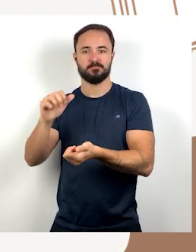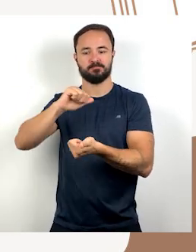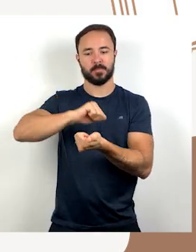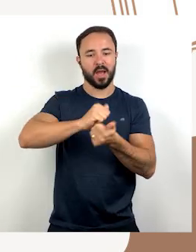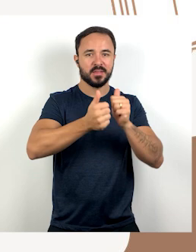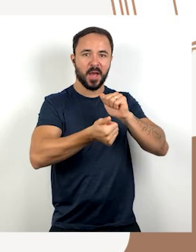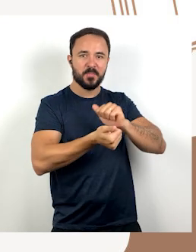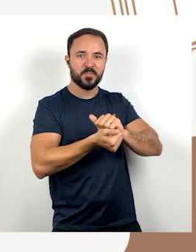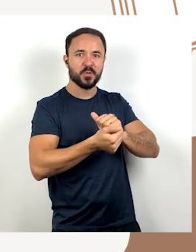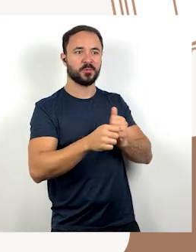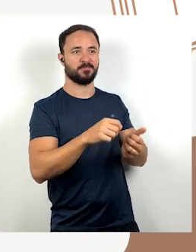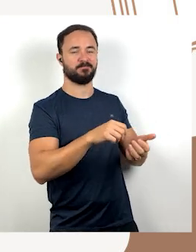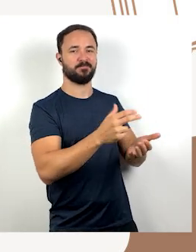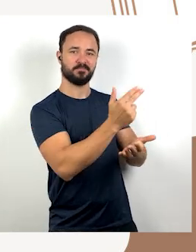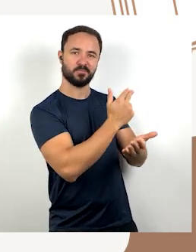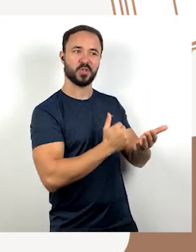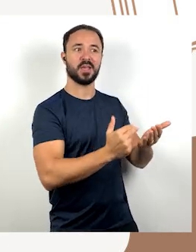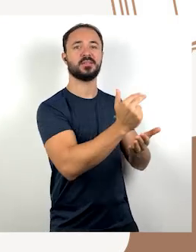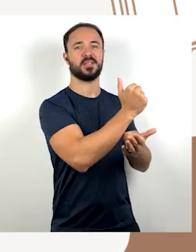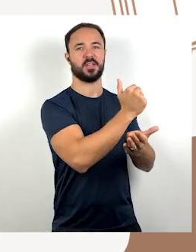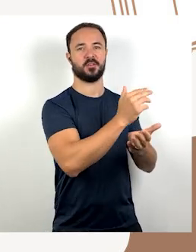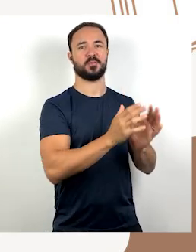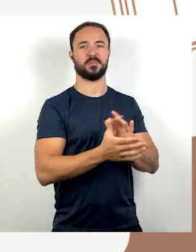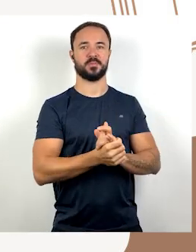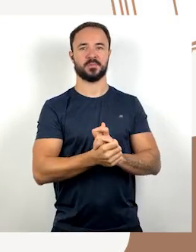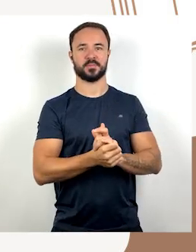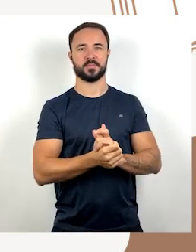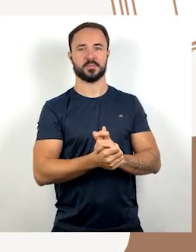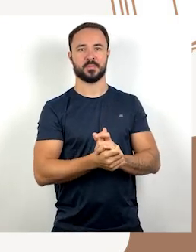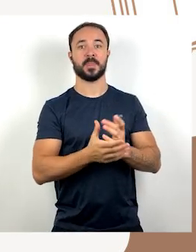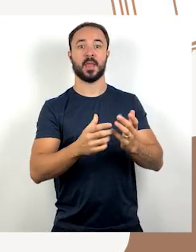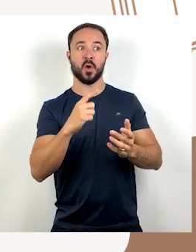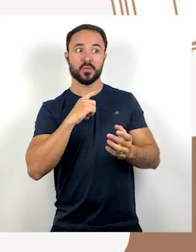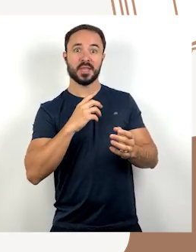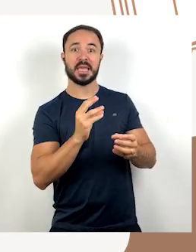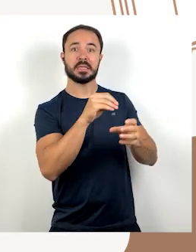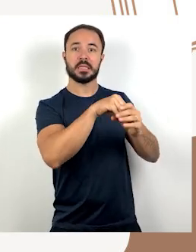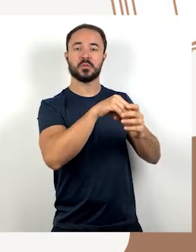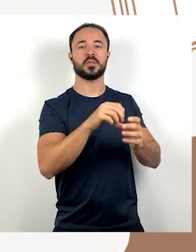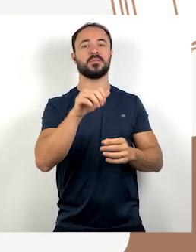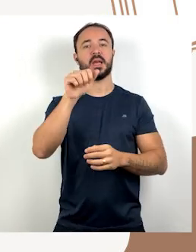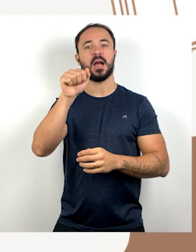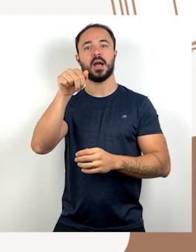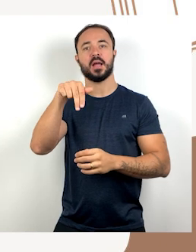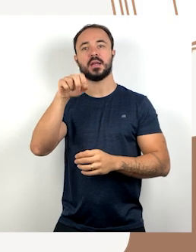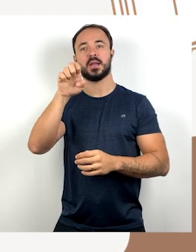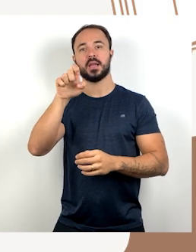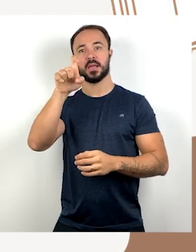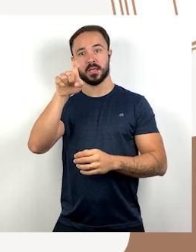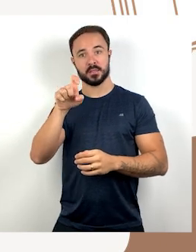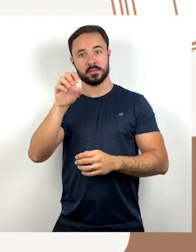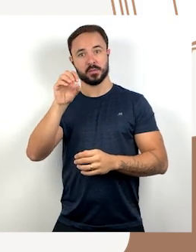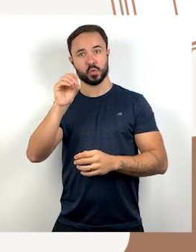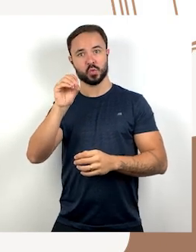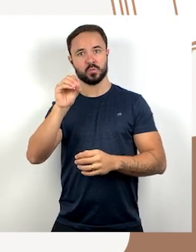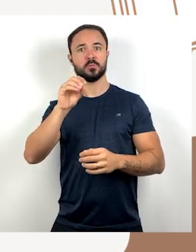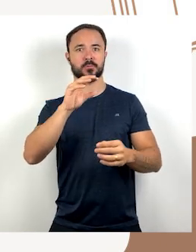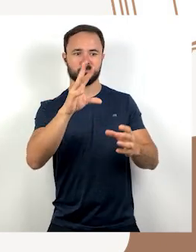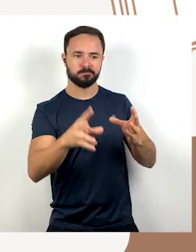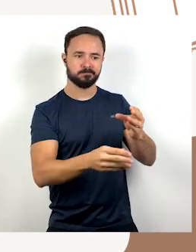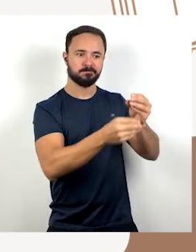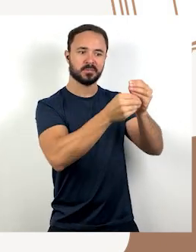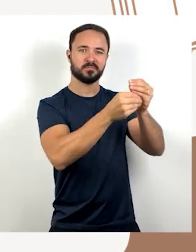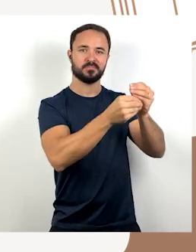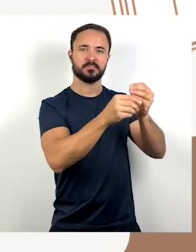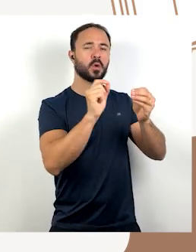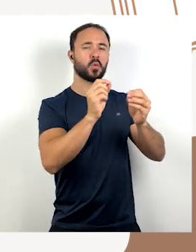autora aqui chama de o anexo. Porque são notas do diário que vão de 12 de junho de 42